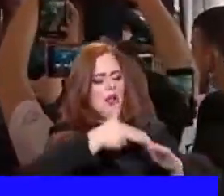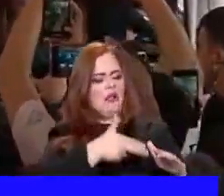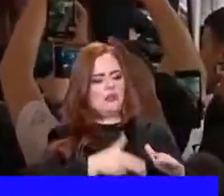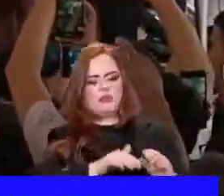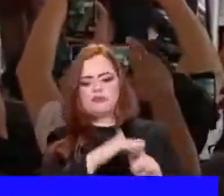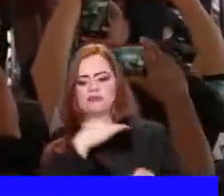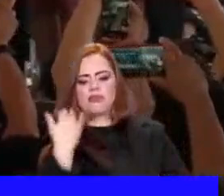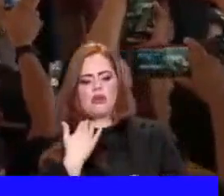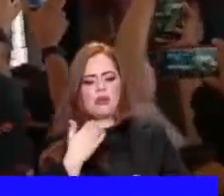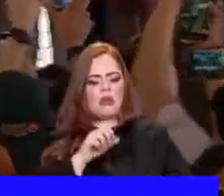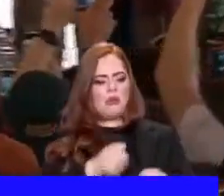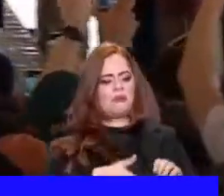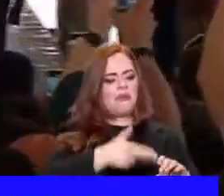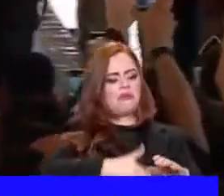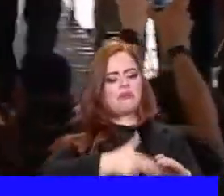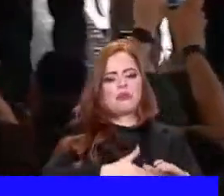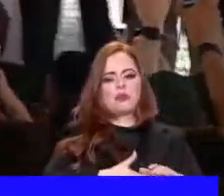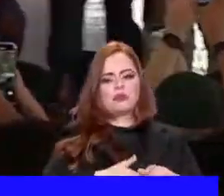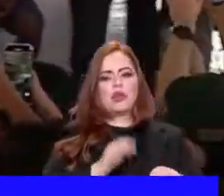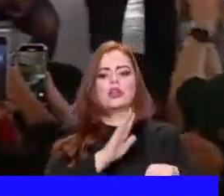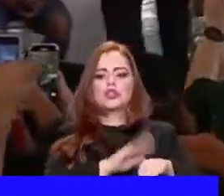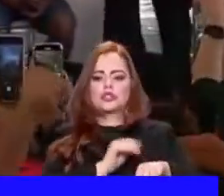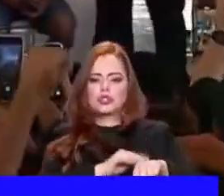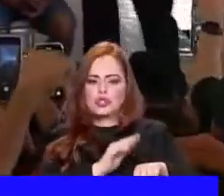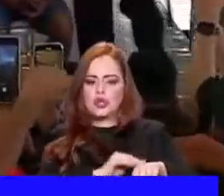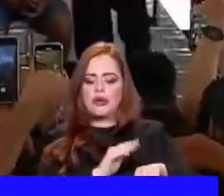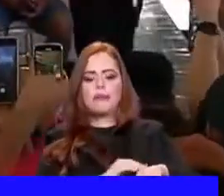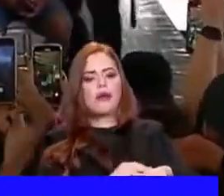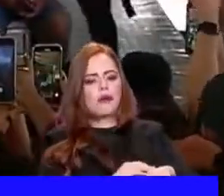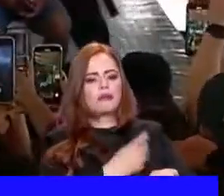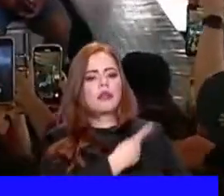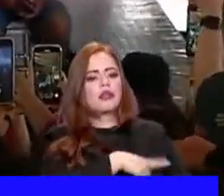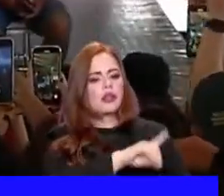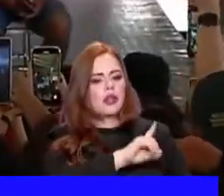vai ser chamado à delegacia para colocar um depoimento.